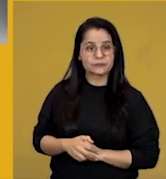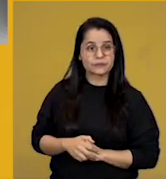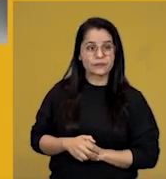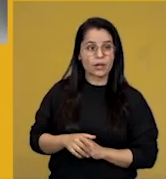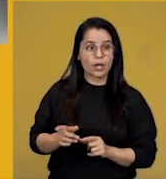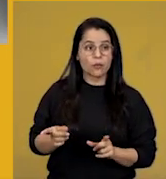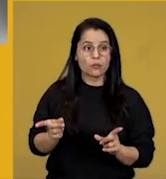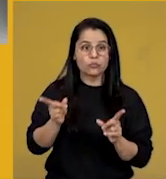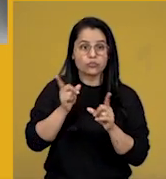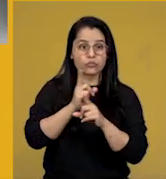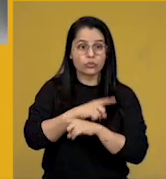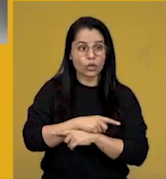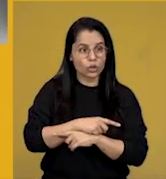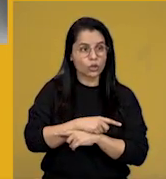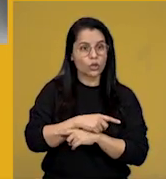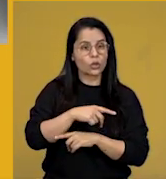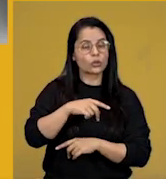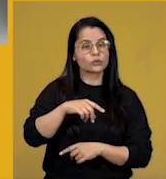tornou-se pena